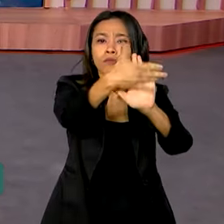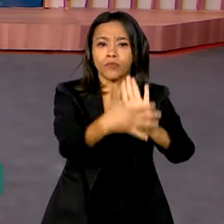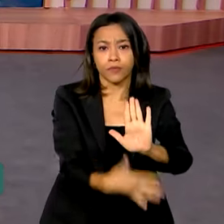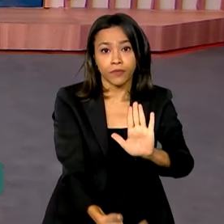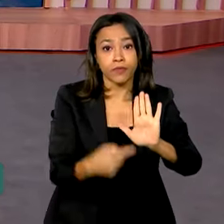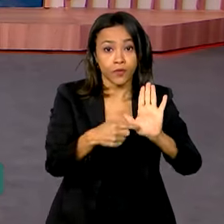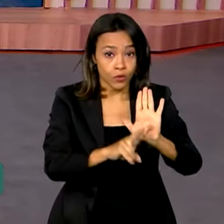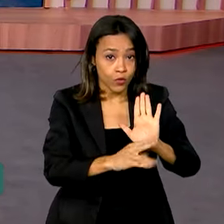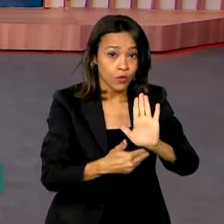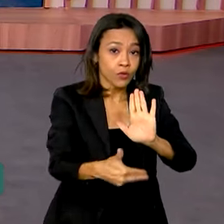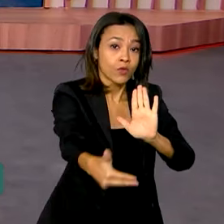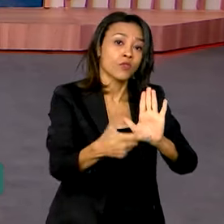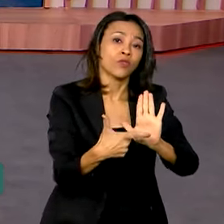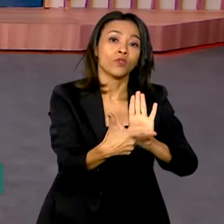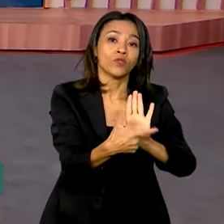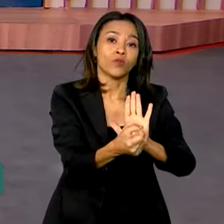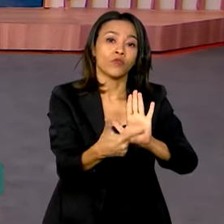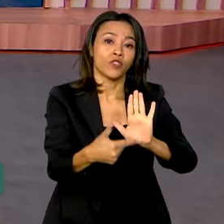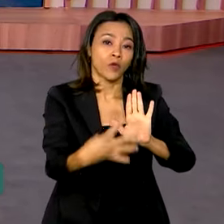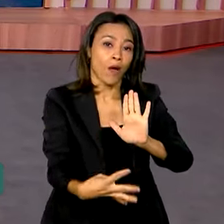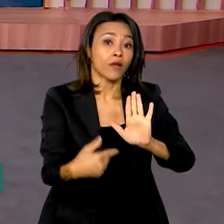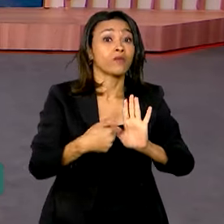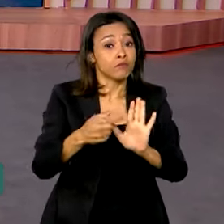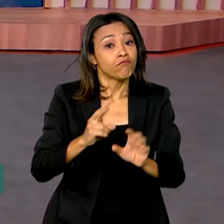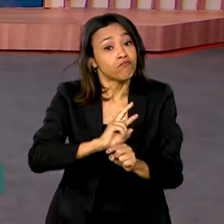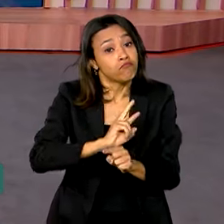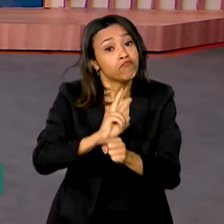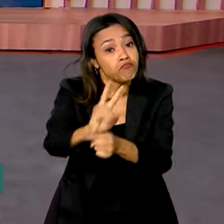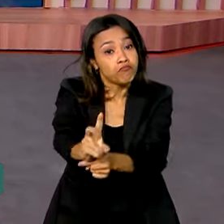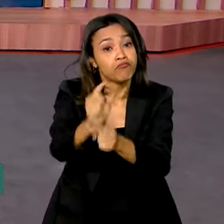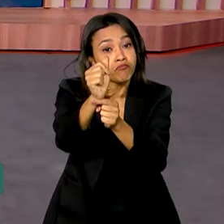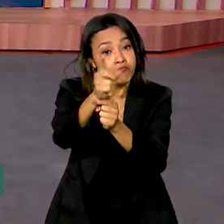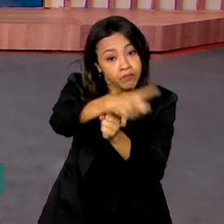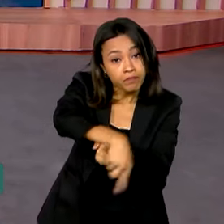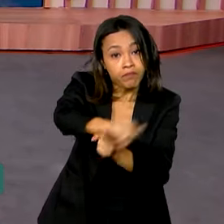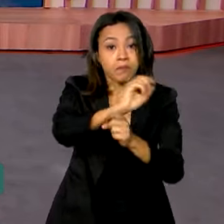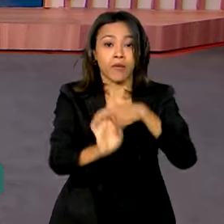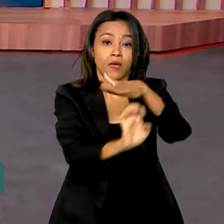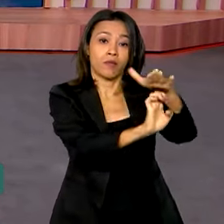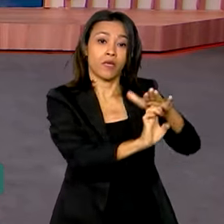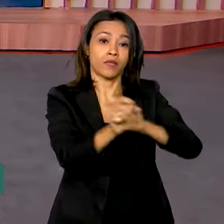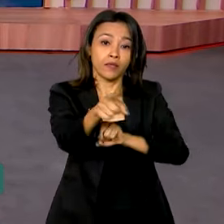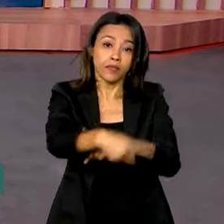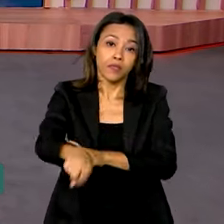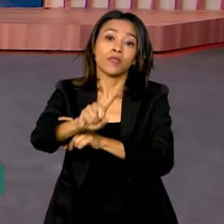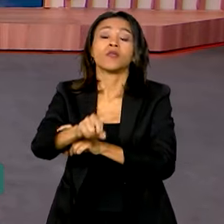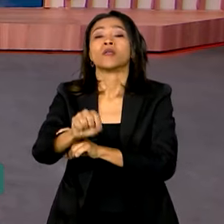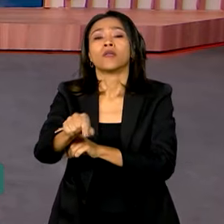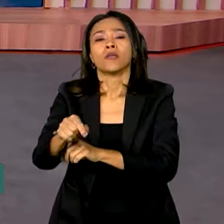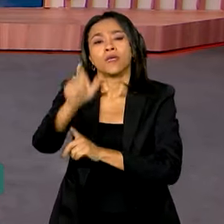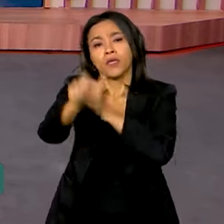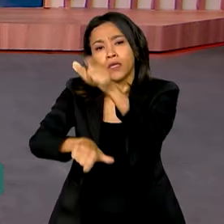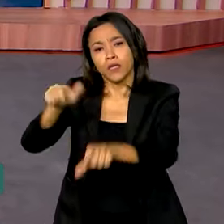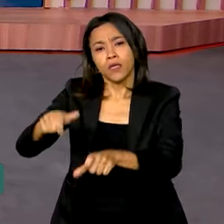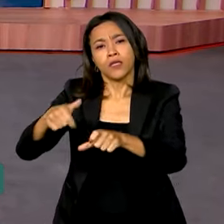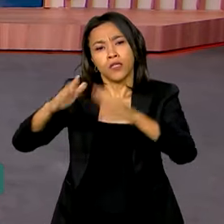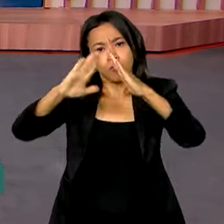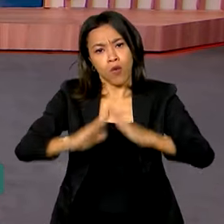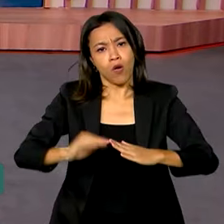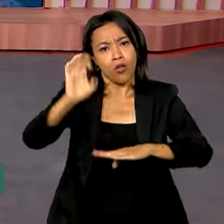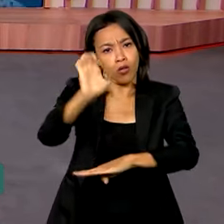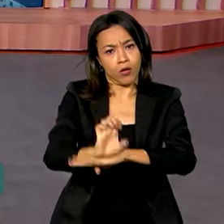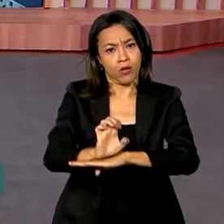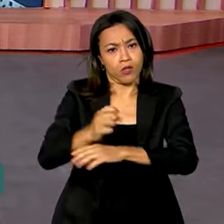de 2024, permitindo crédito para pessoas e empresas de municípios do Rio Grande do Sul atingidos pelas